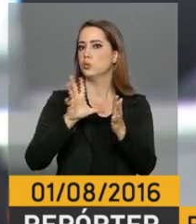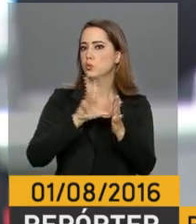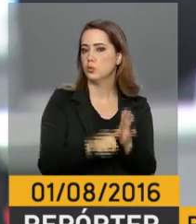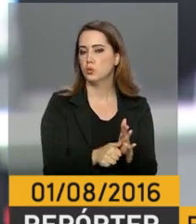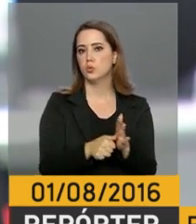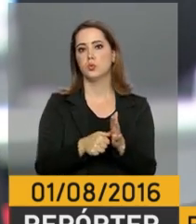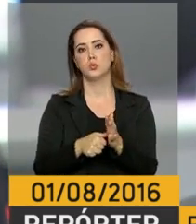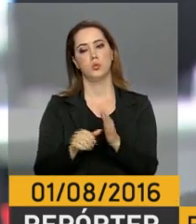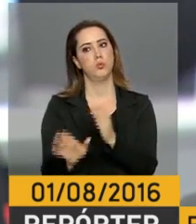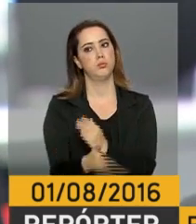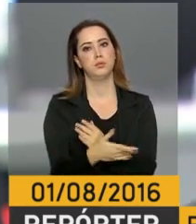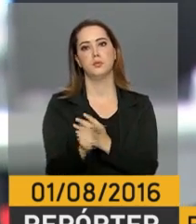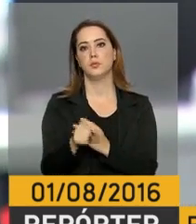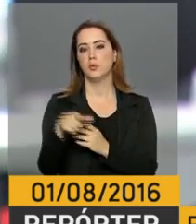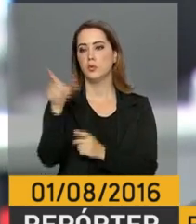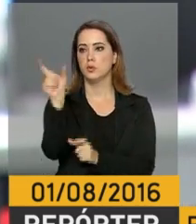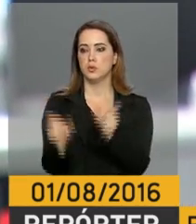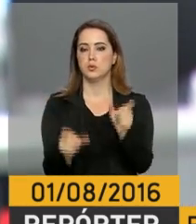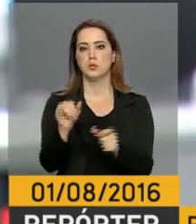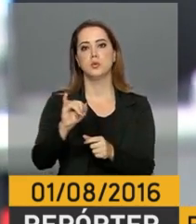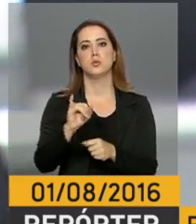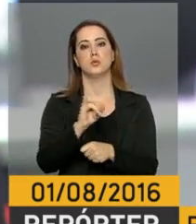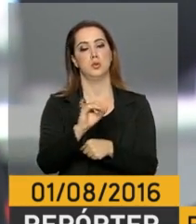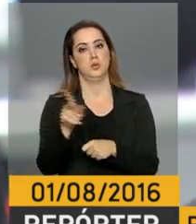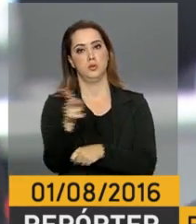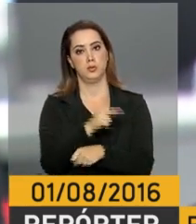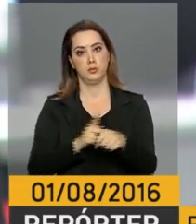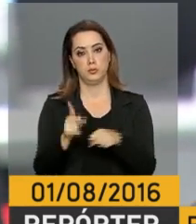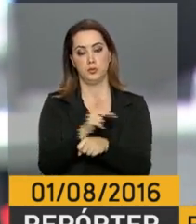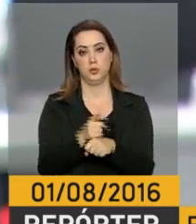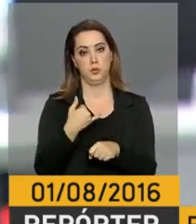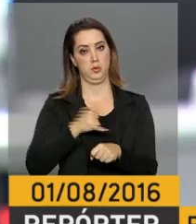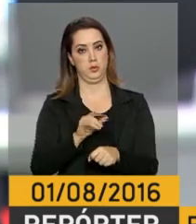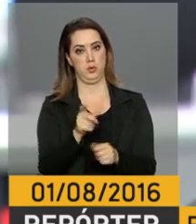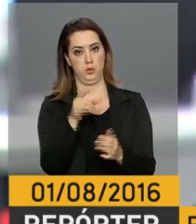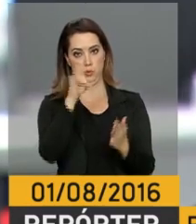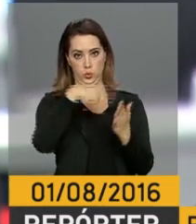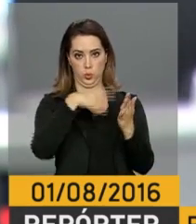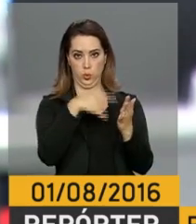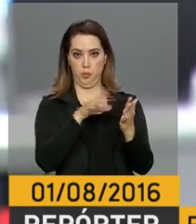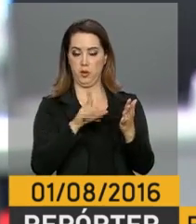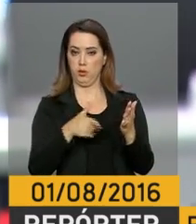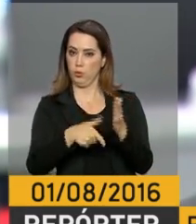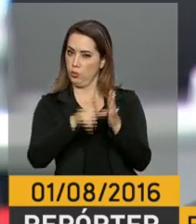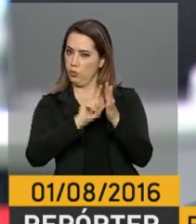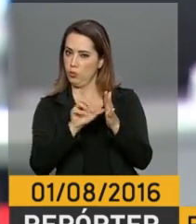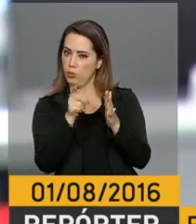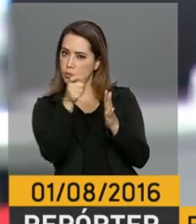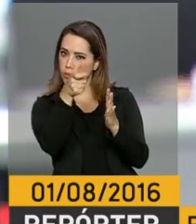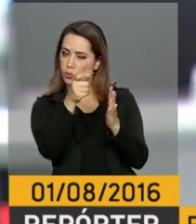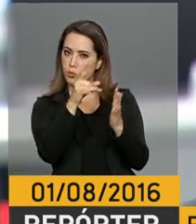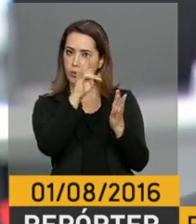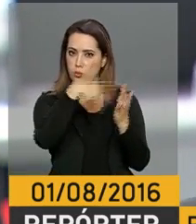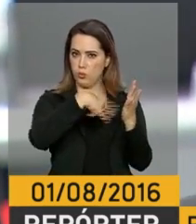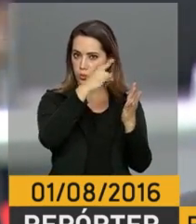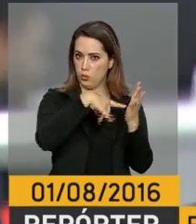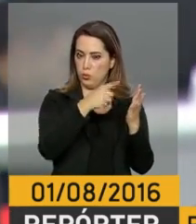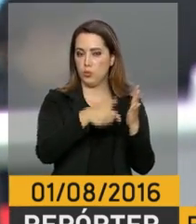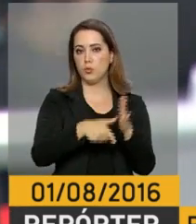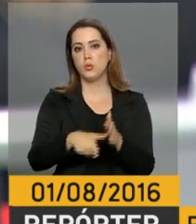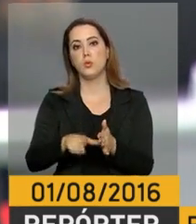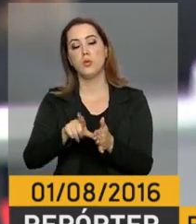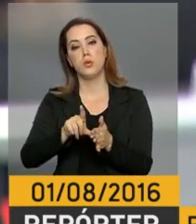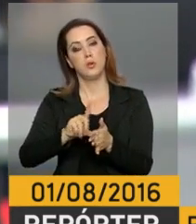todos esses países, para que, se esse documento for apresentado no check-in, quando a pessoa está para embarcar, ou